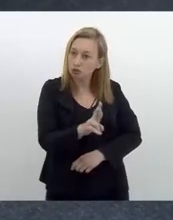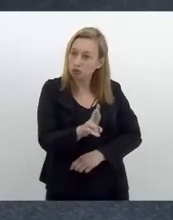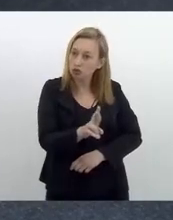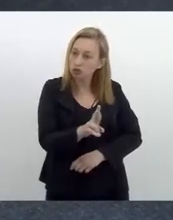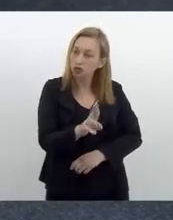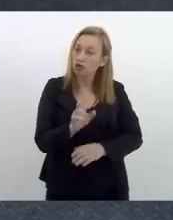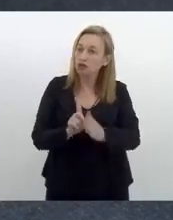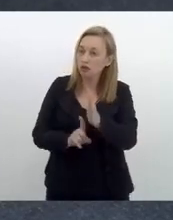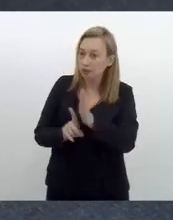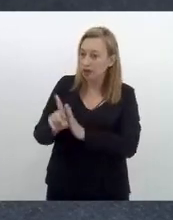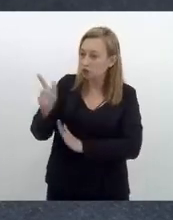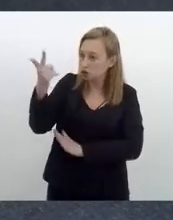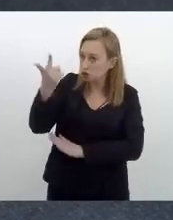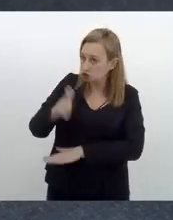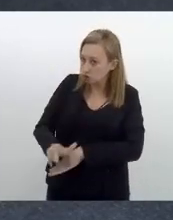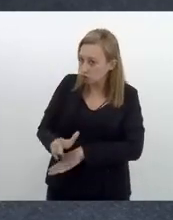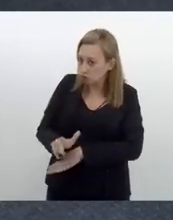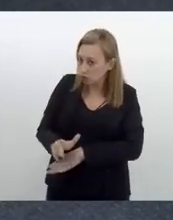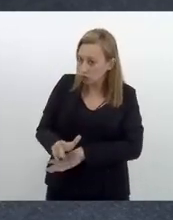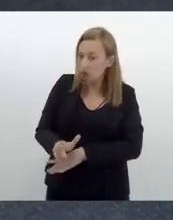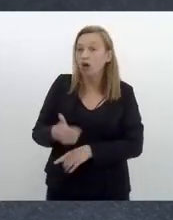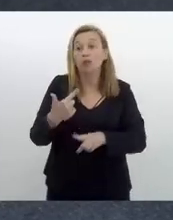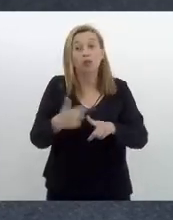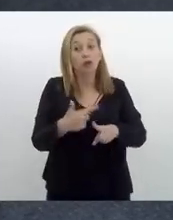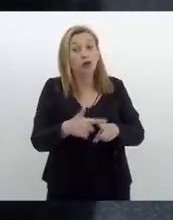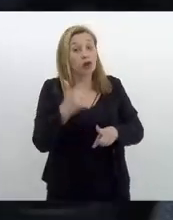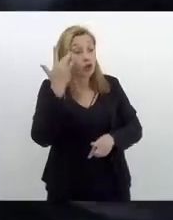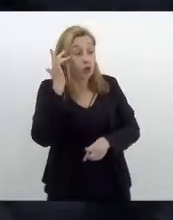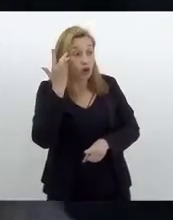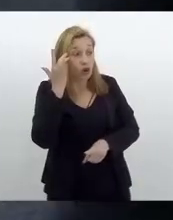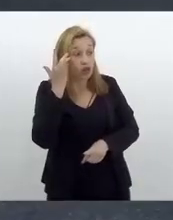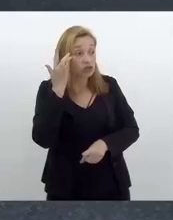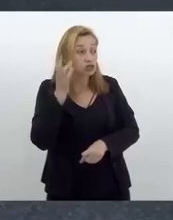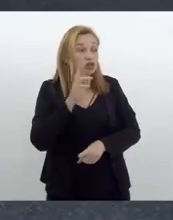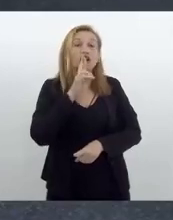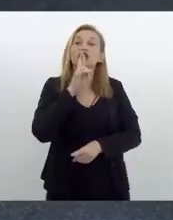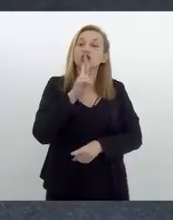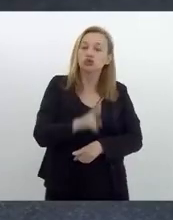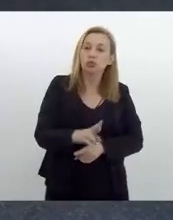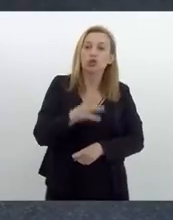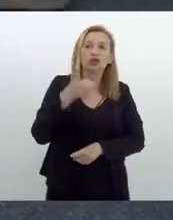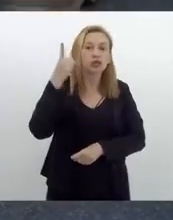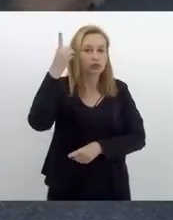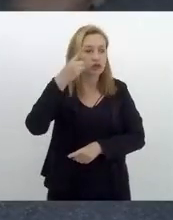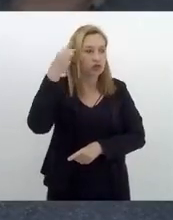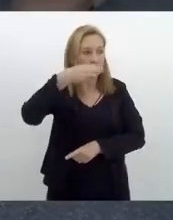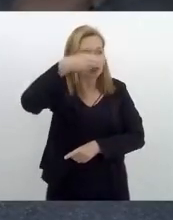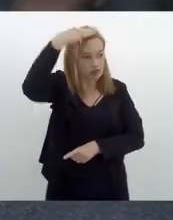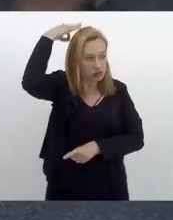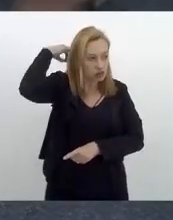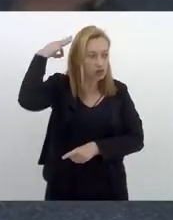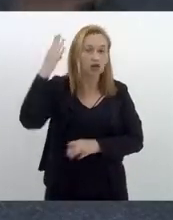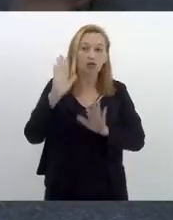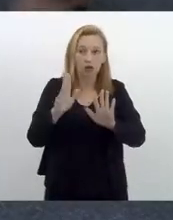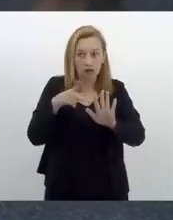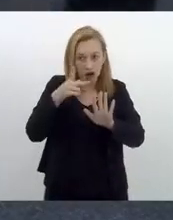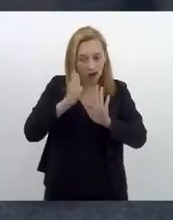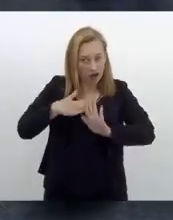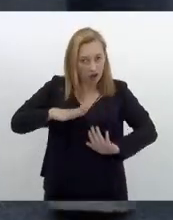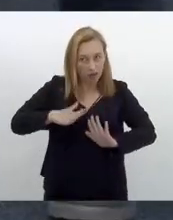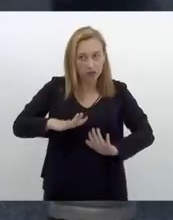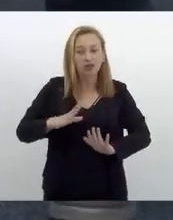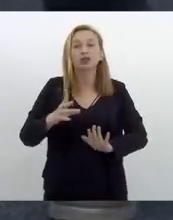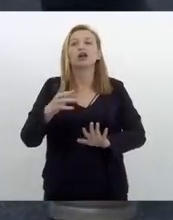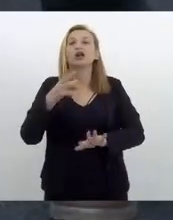vou fazer a pergunta novamente porque eu acho que entre a resposta do deputado Márcio Pacheco sobre... Vou dizer já. Entre a